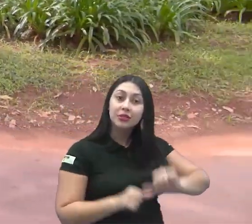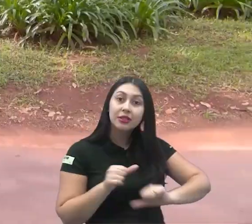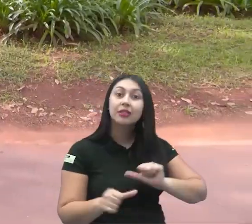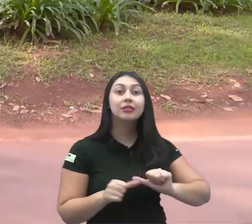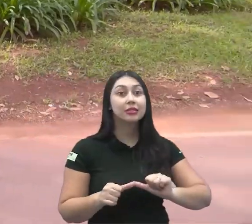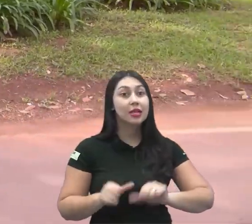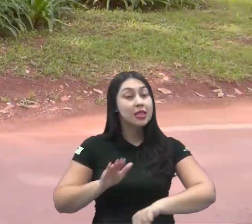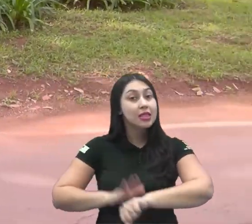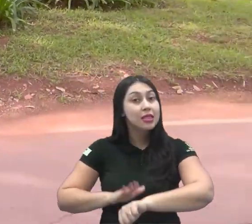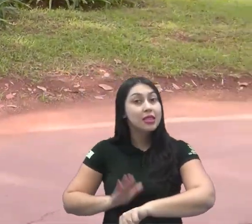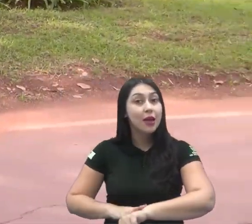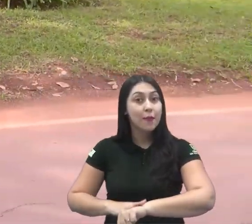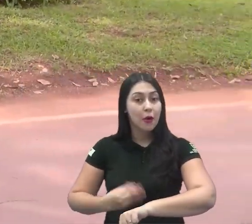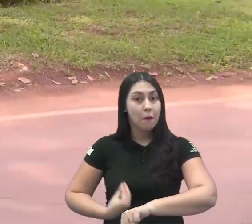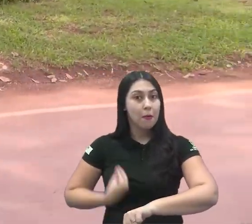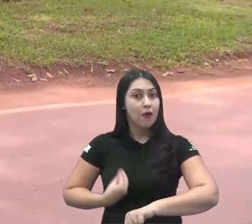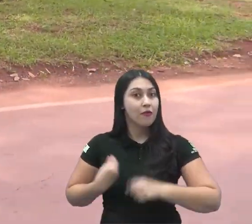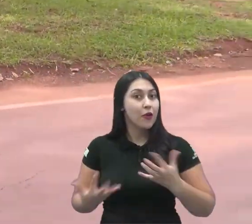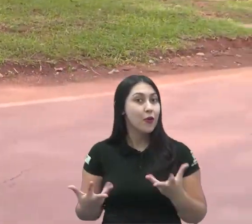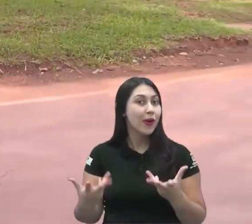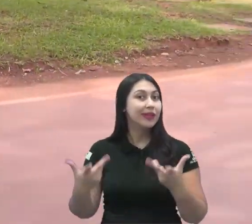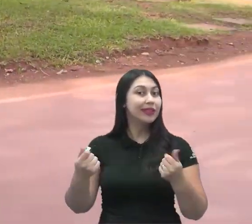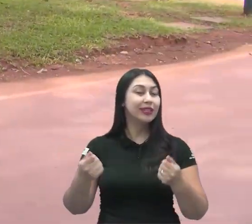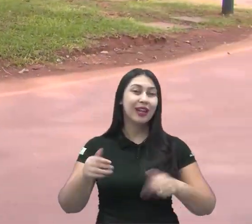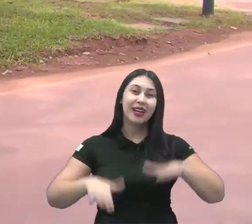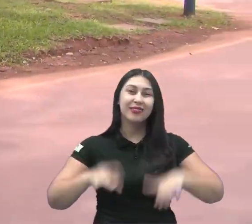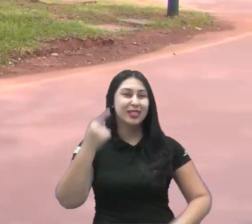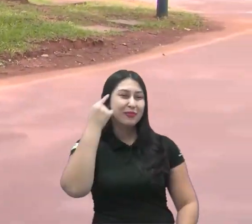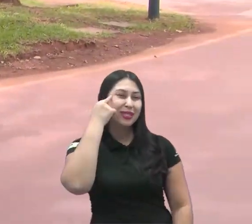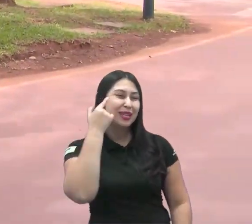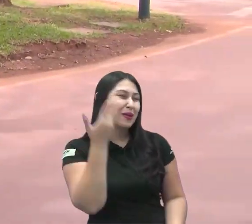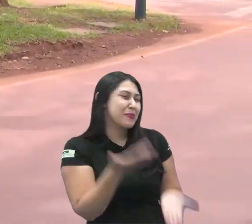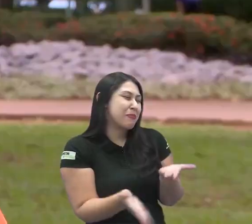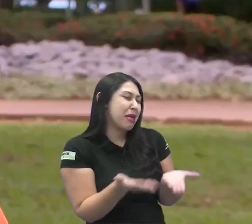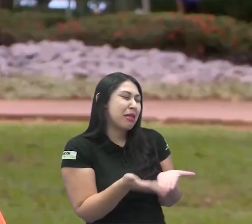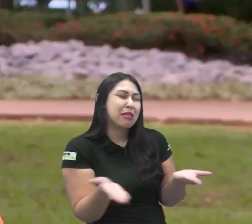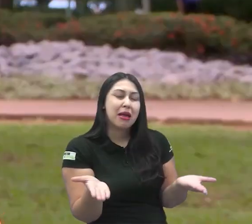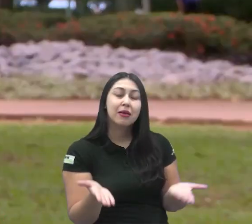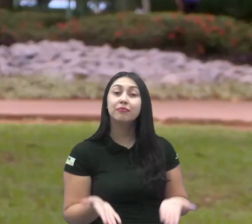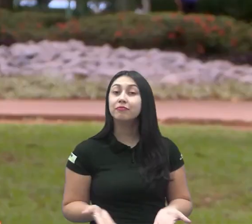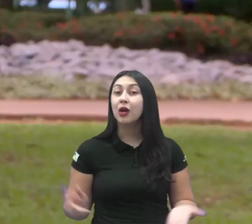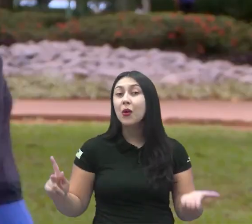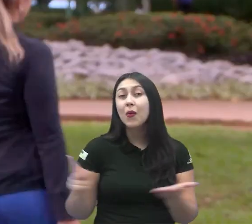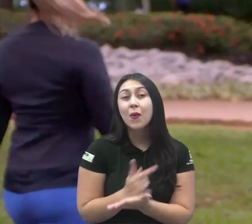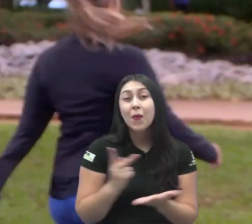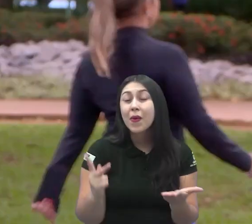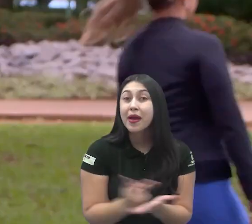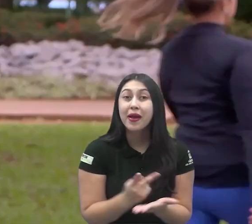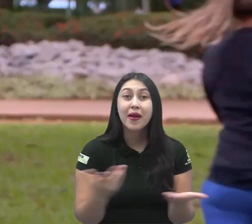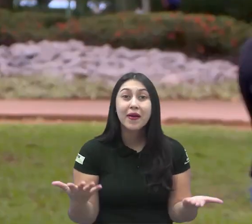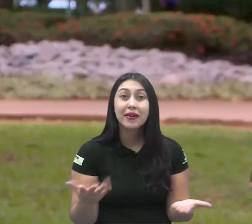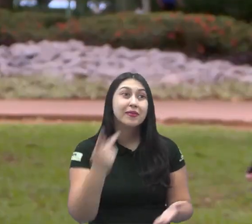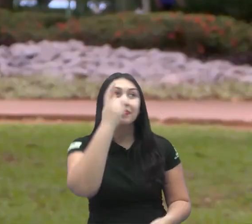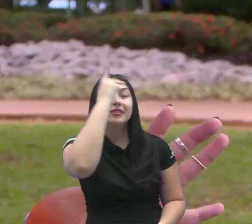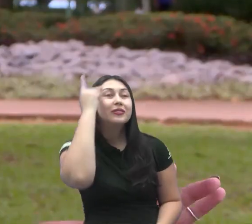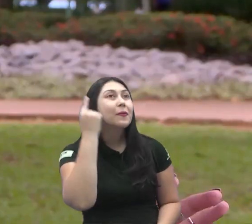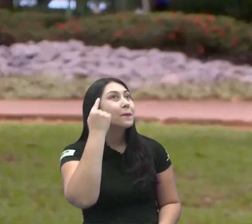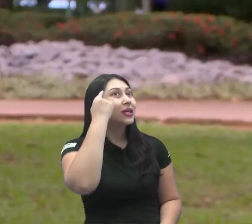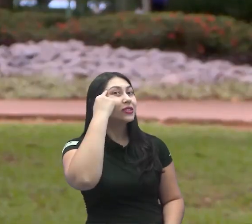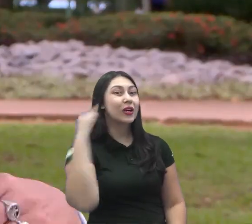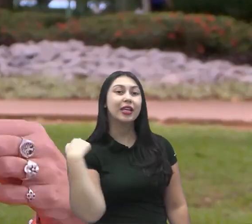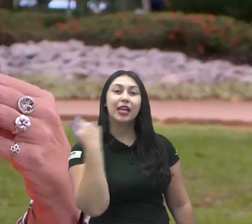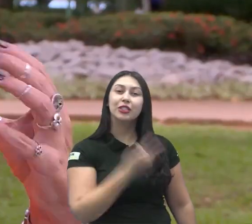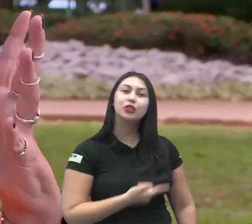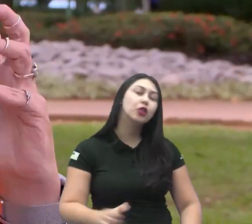Tempo investido em bem-estar, mas que muitas vezes é visto como desperdício. Eu acho que foi um grande erro que alguém em algum lugar